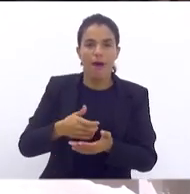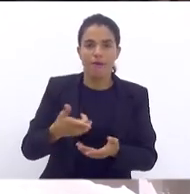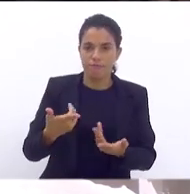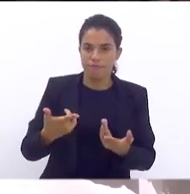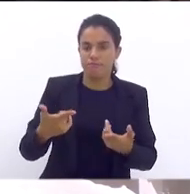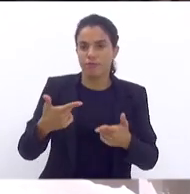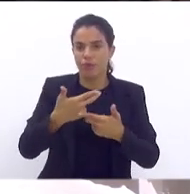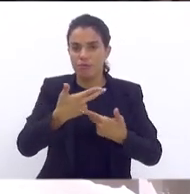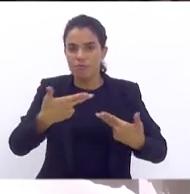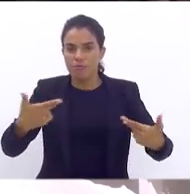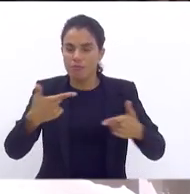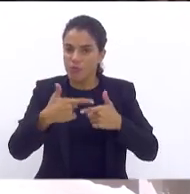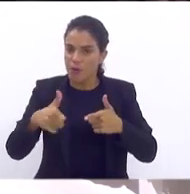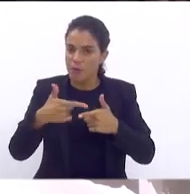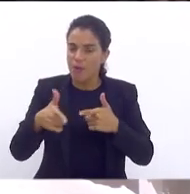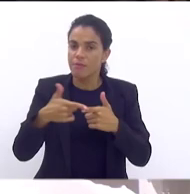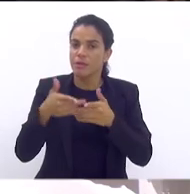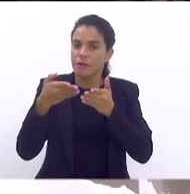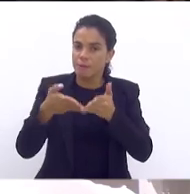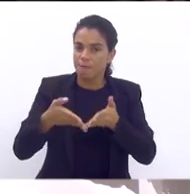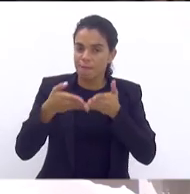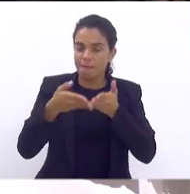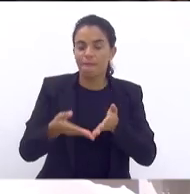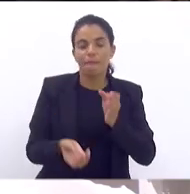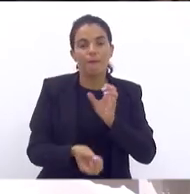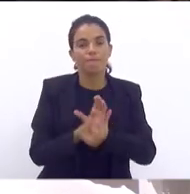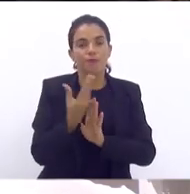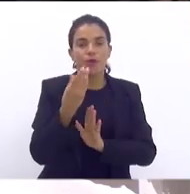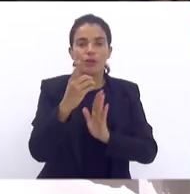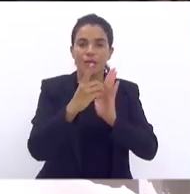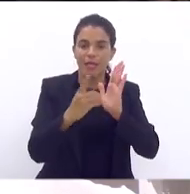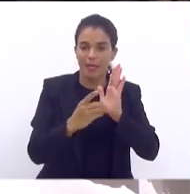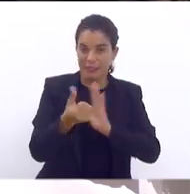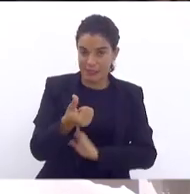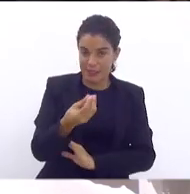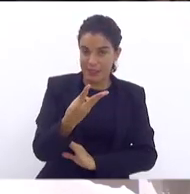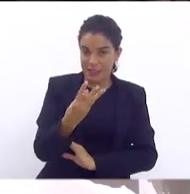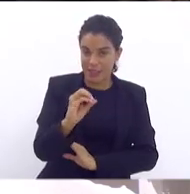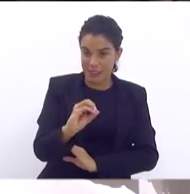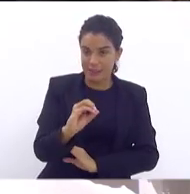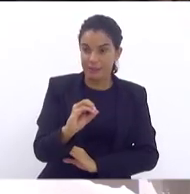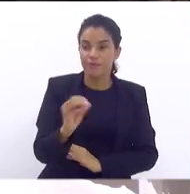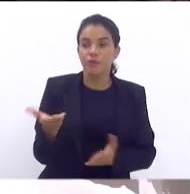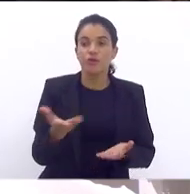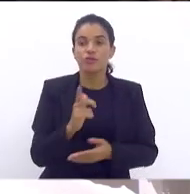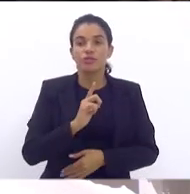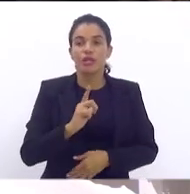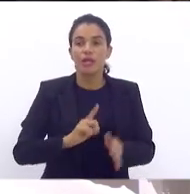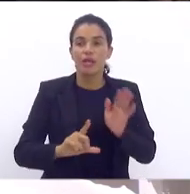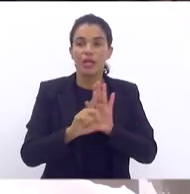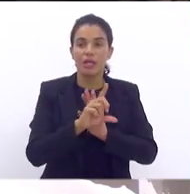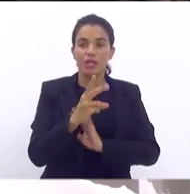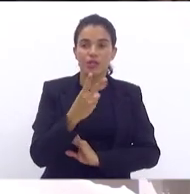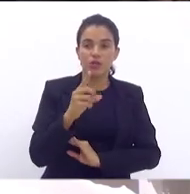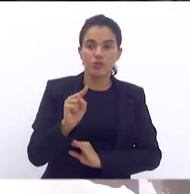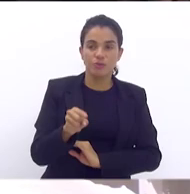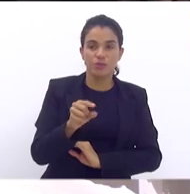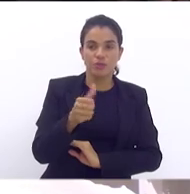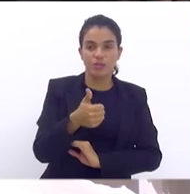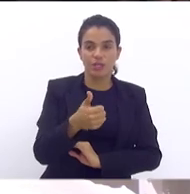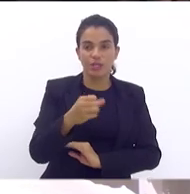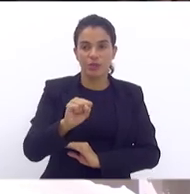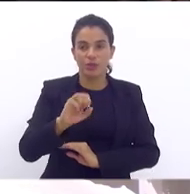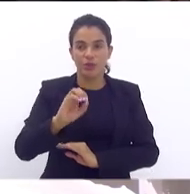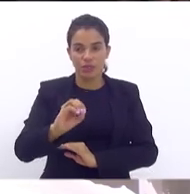Então, foi expedida uma legislação na década de 30, né? E hoje nós temos a Lei 2180